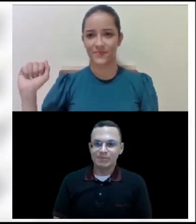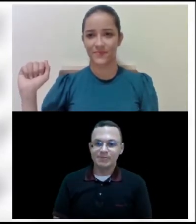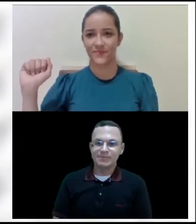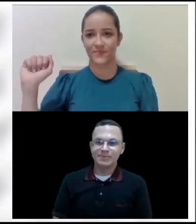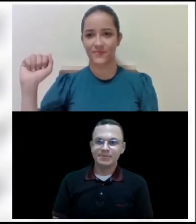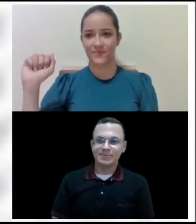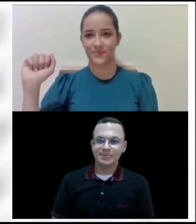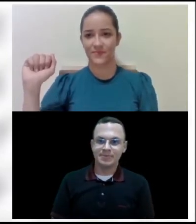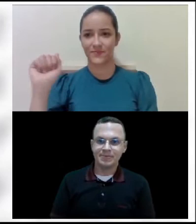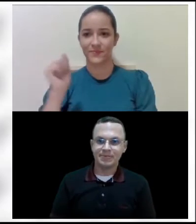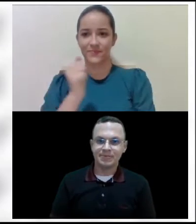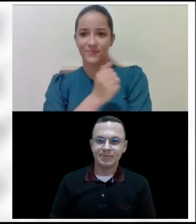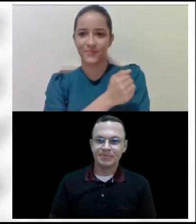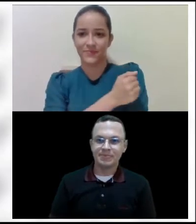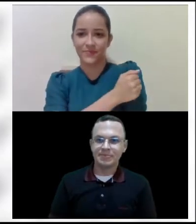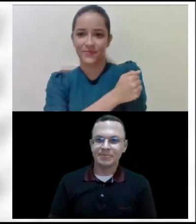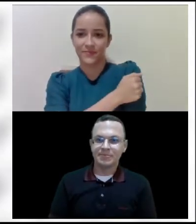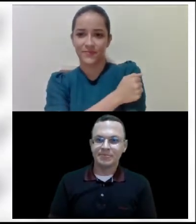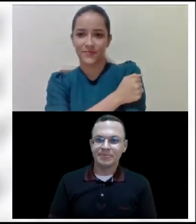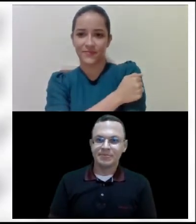Aluno.